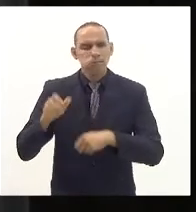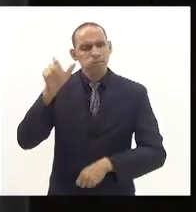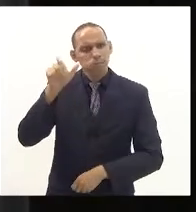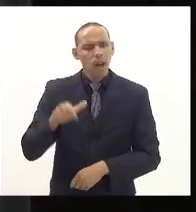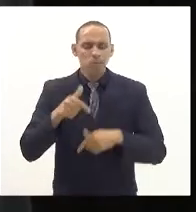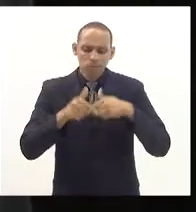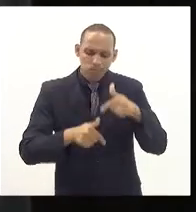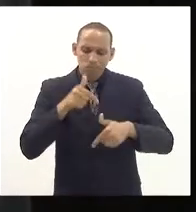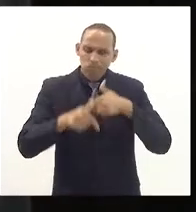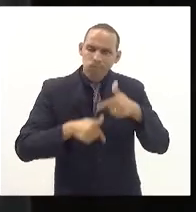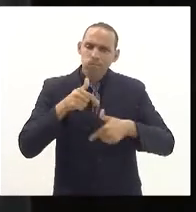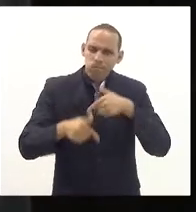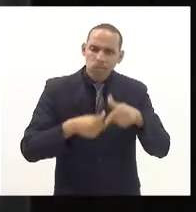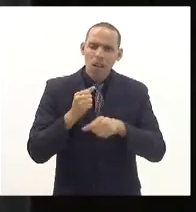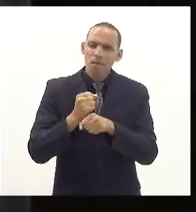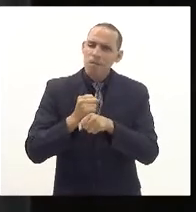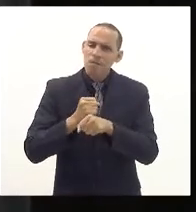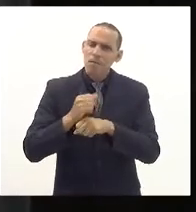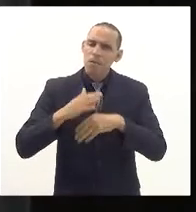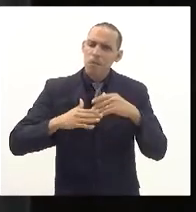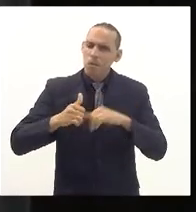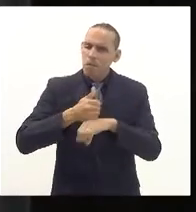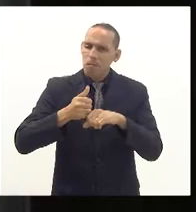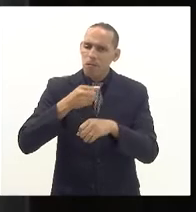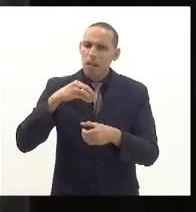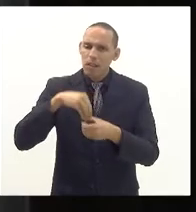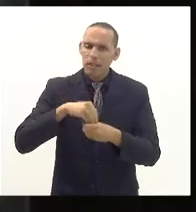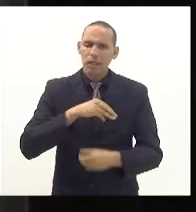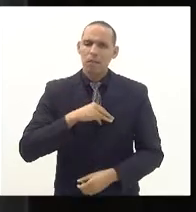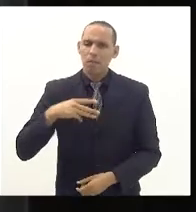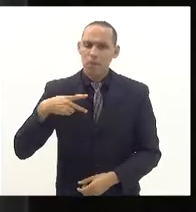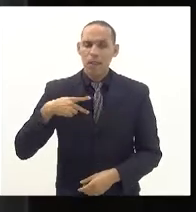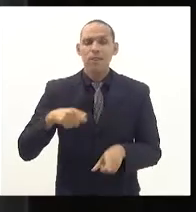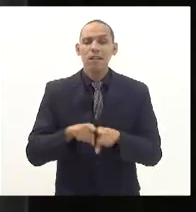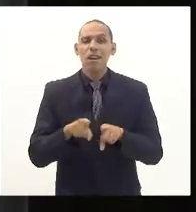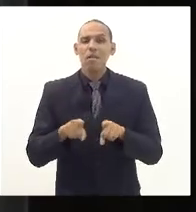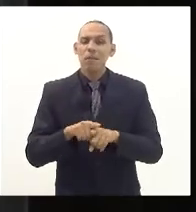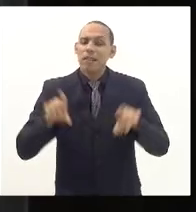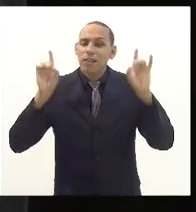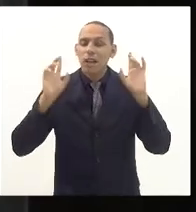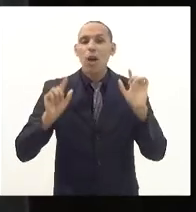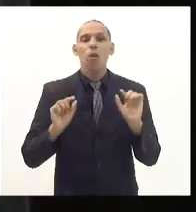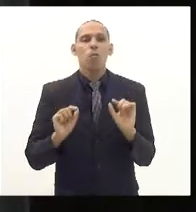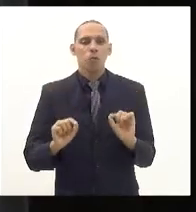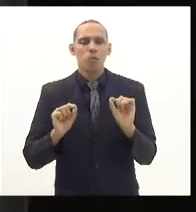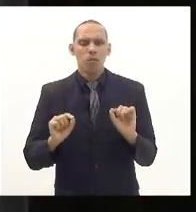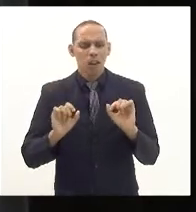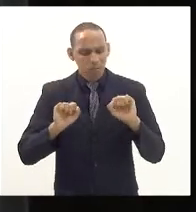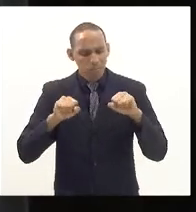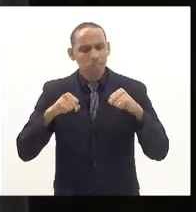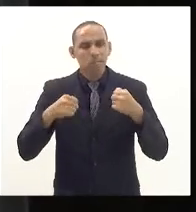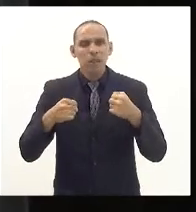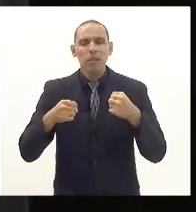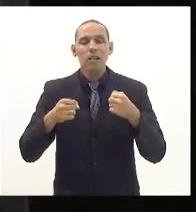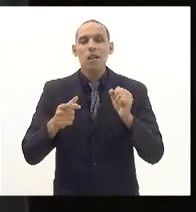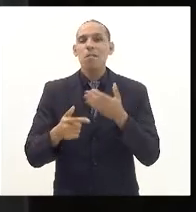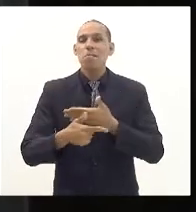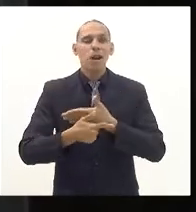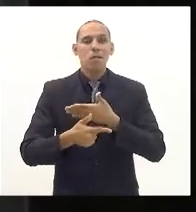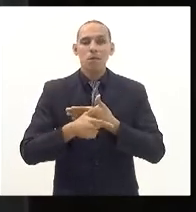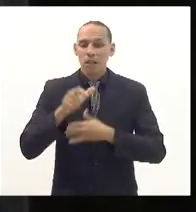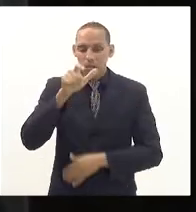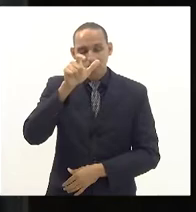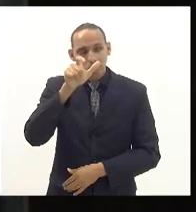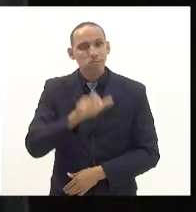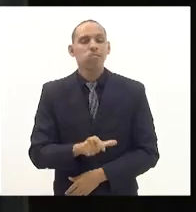ele exerceu durante a sua vida profissional no ministério público e destaco aqui com muita ênfase o papel